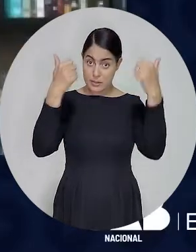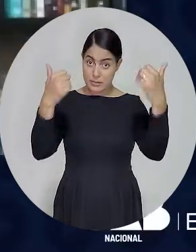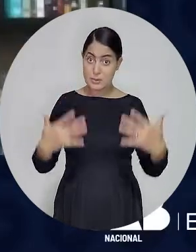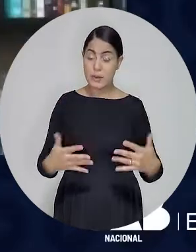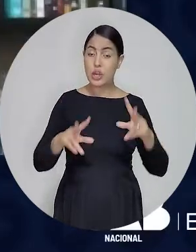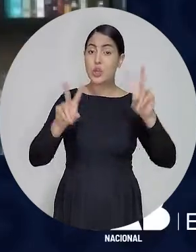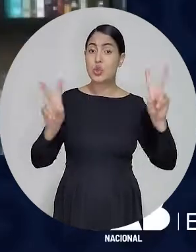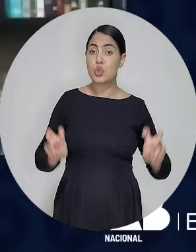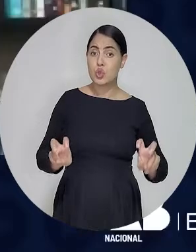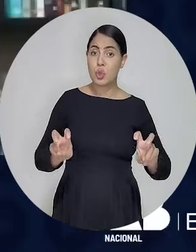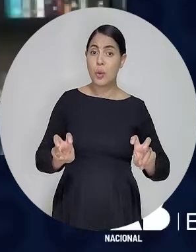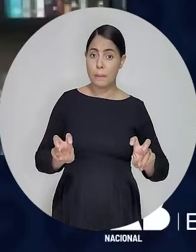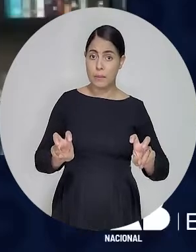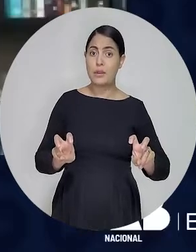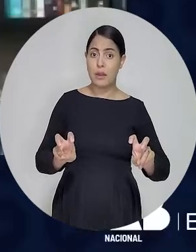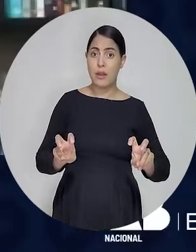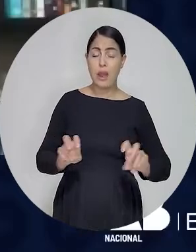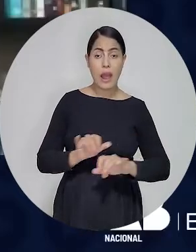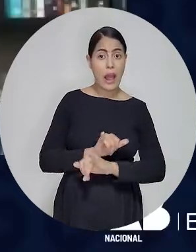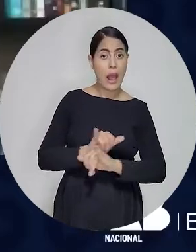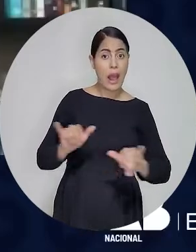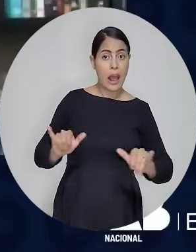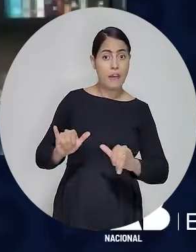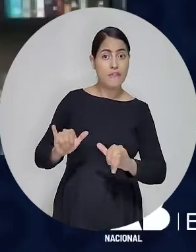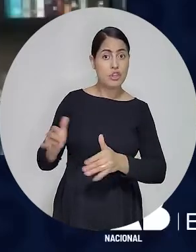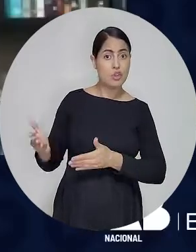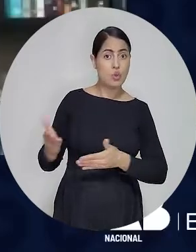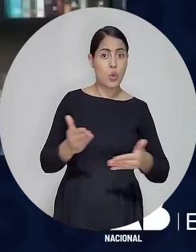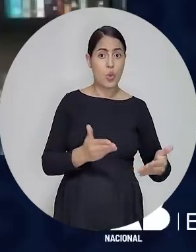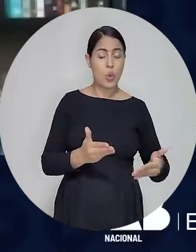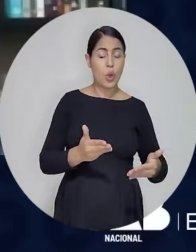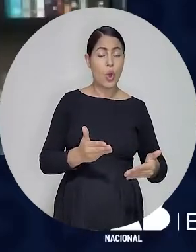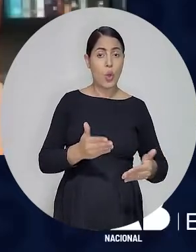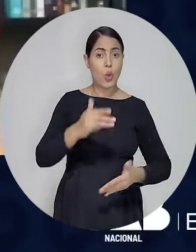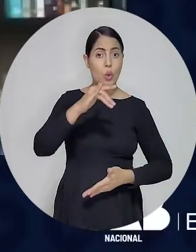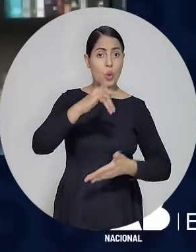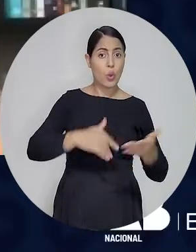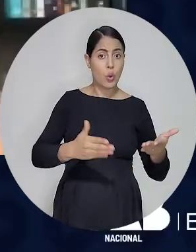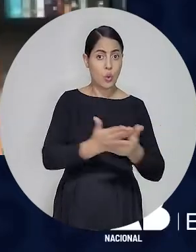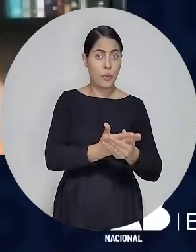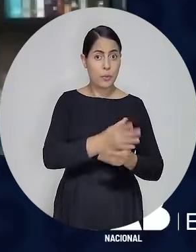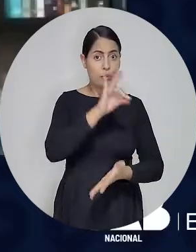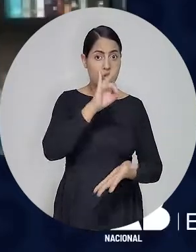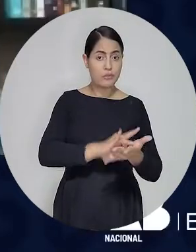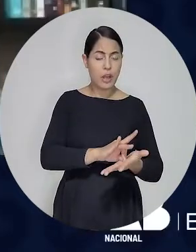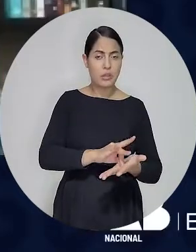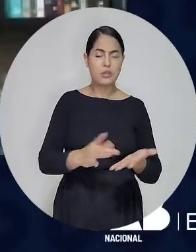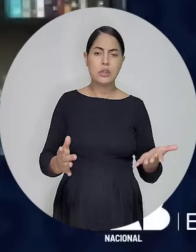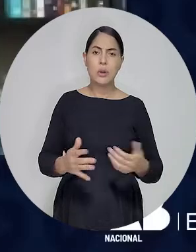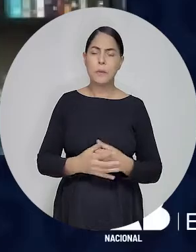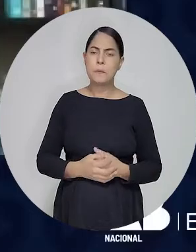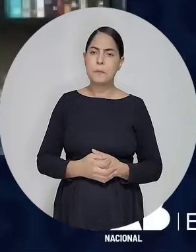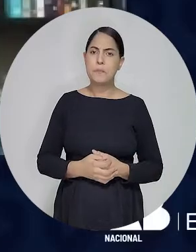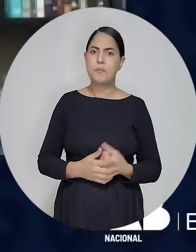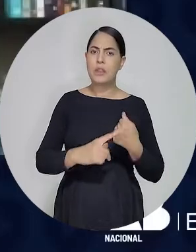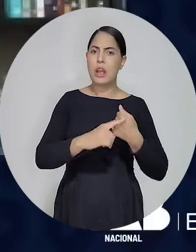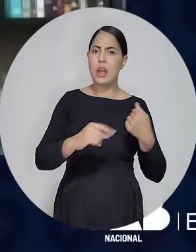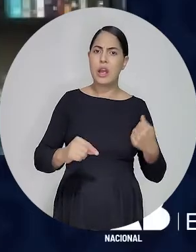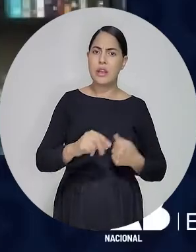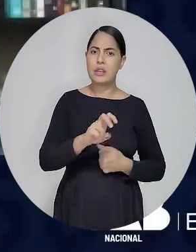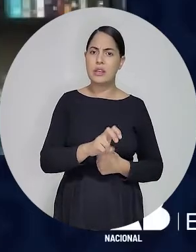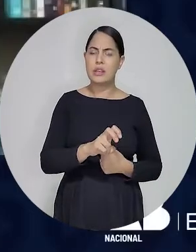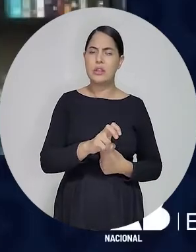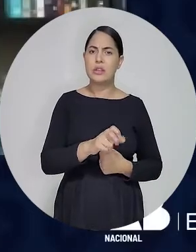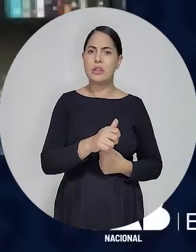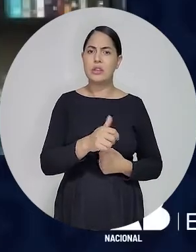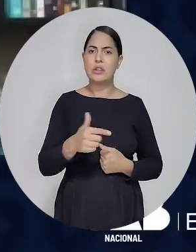falando da intimação de um ato processual. E aí ficava a dúvida, se esse dispositivo, 513, parágrafo